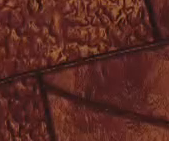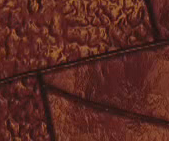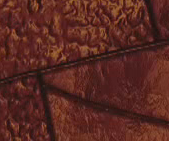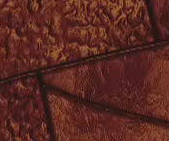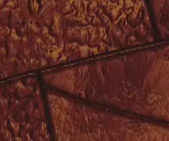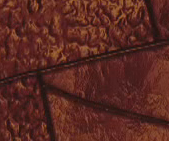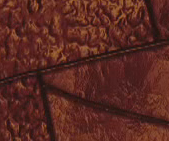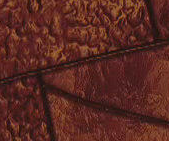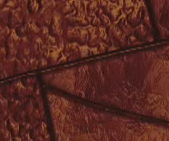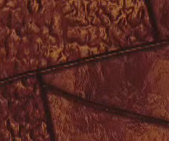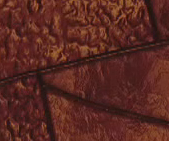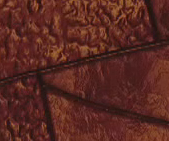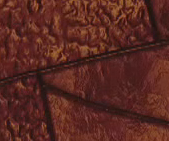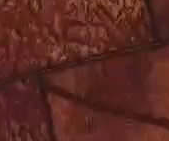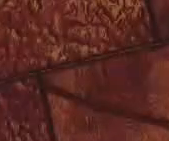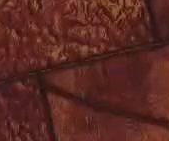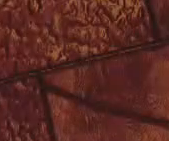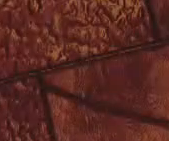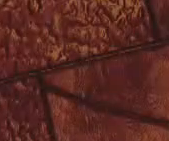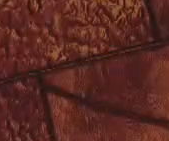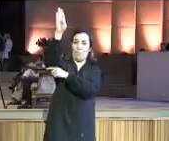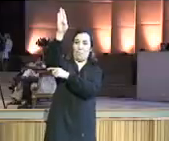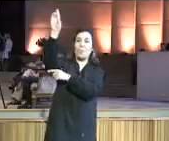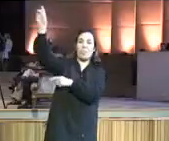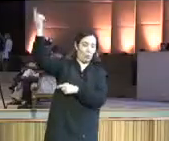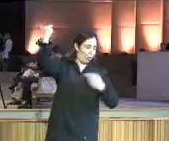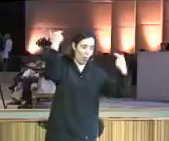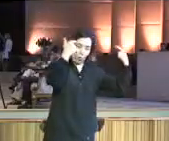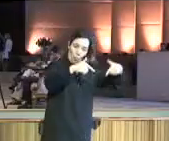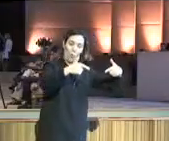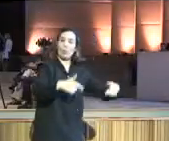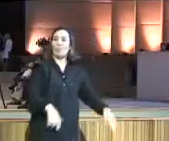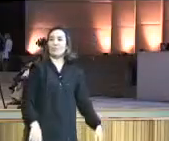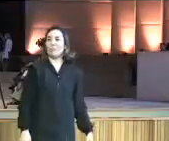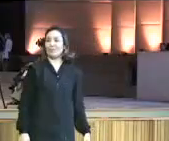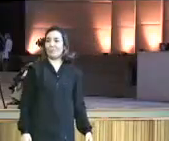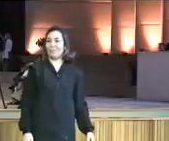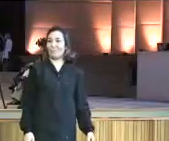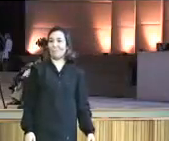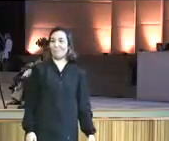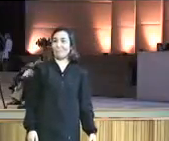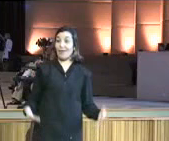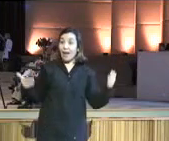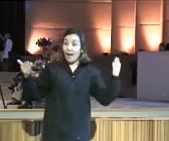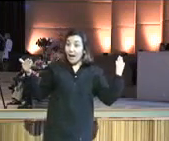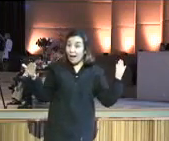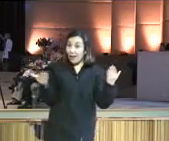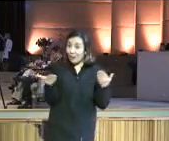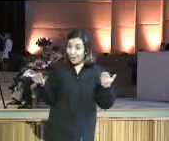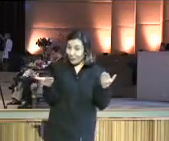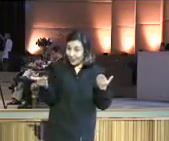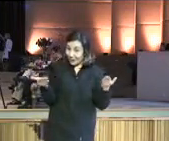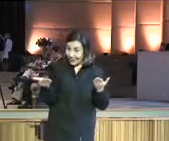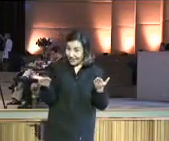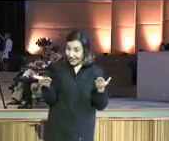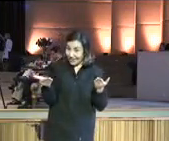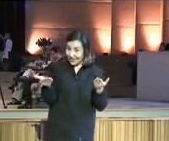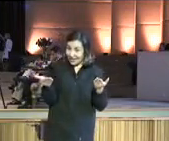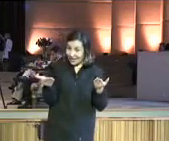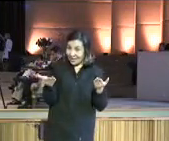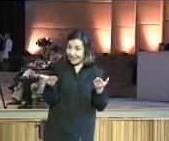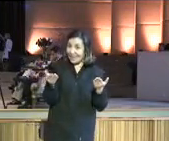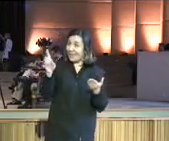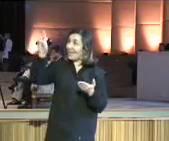caísse sobre Absalão. Naquela hora, mais improvável,